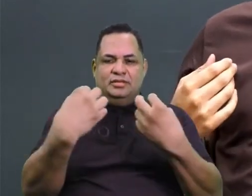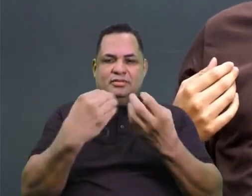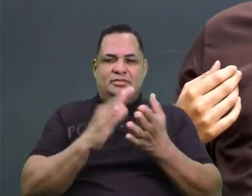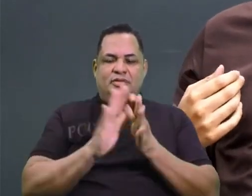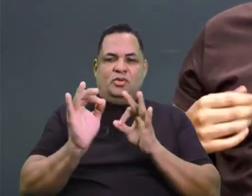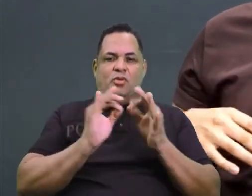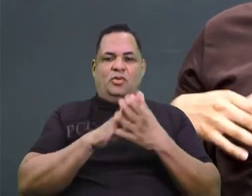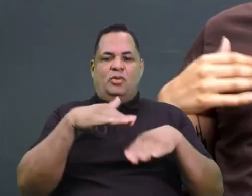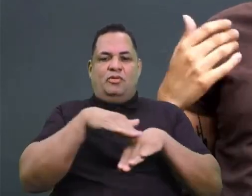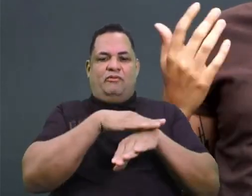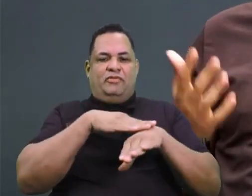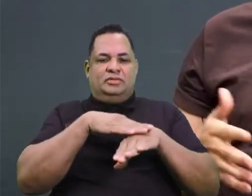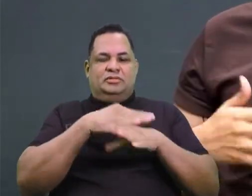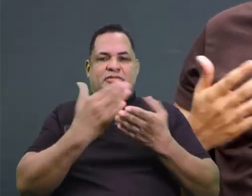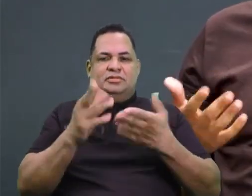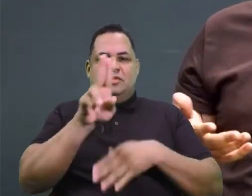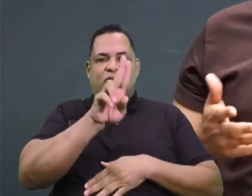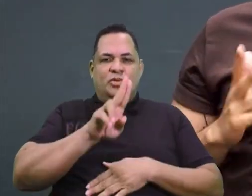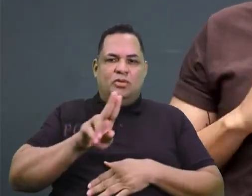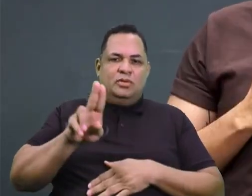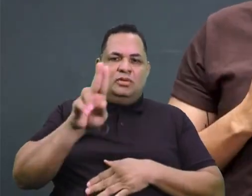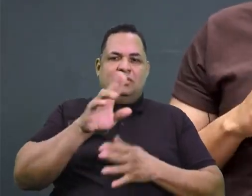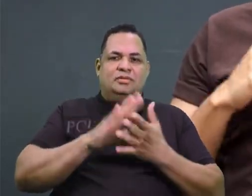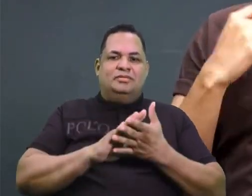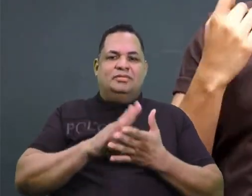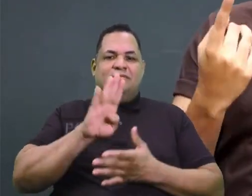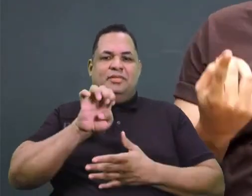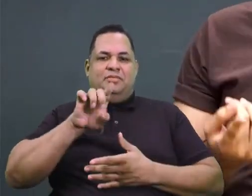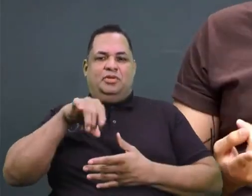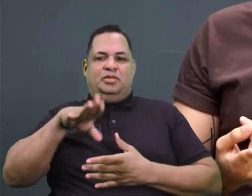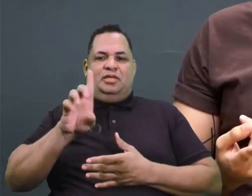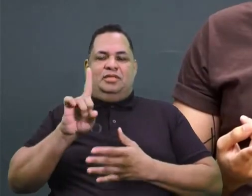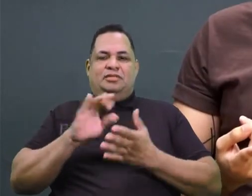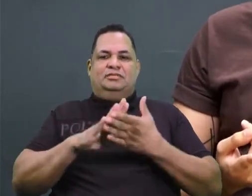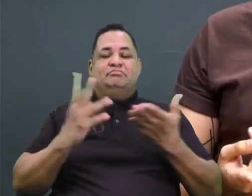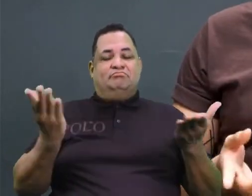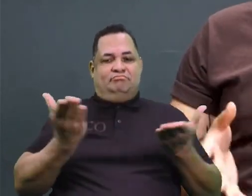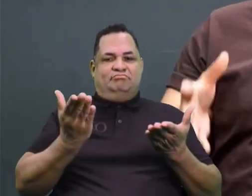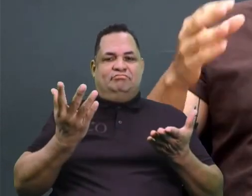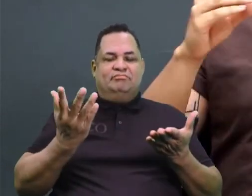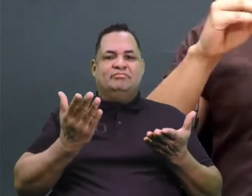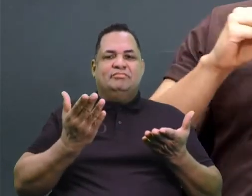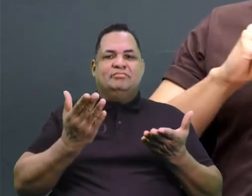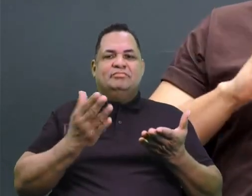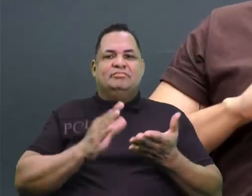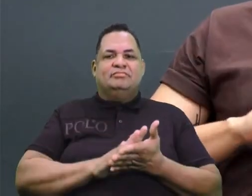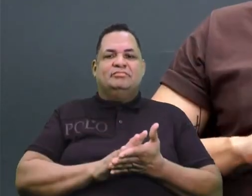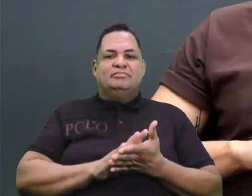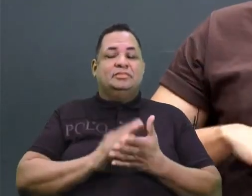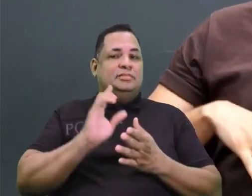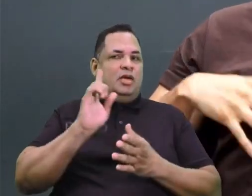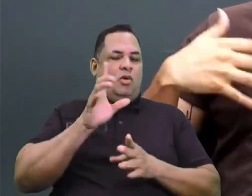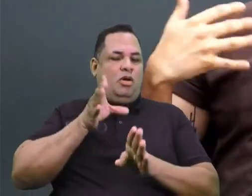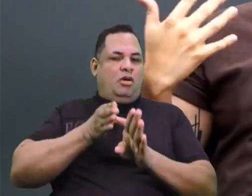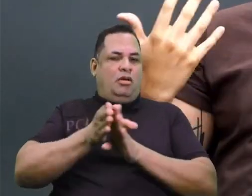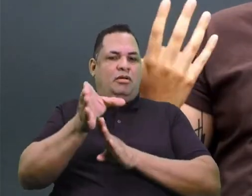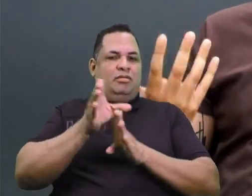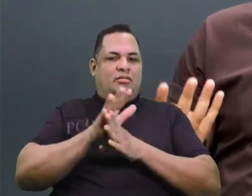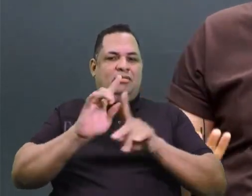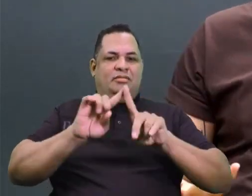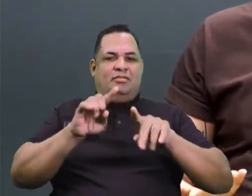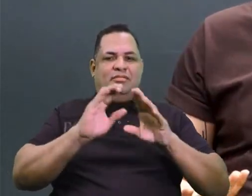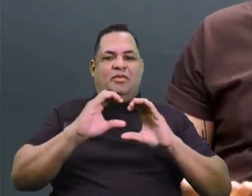vezes tem ouvintes que não sabem Libras, a gente usa o bimodalismo, que eu já falei para vocês como é que funciona, que não é recomendado, mas que se a gente